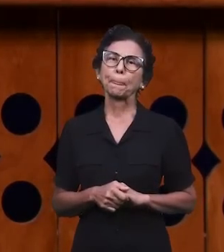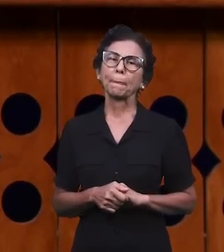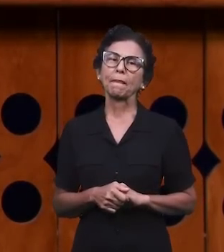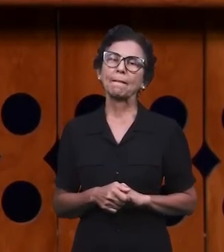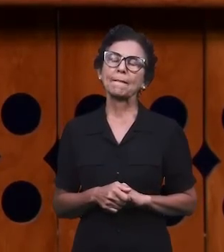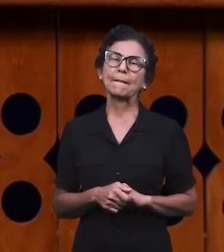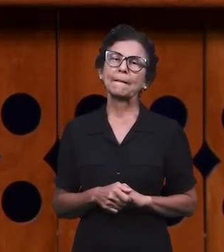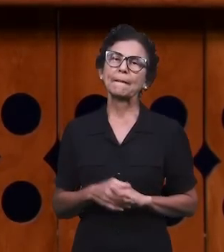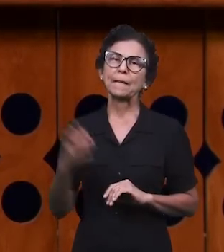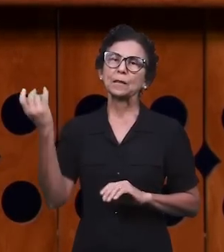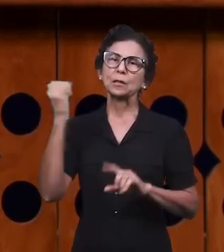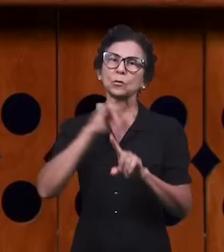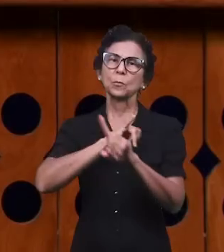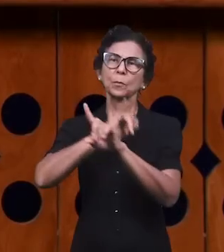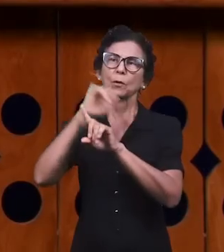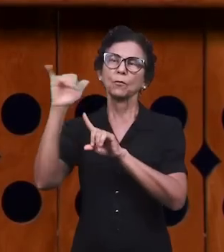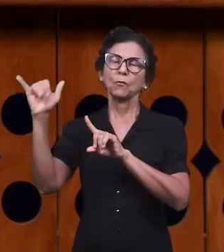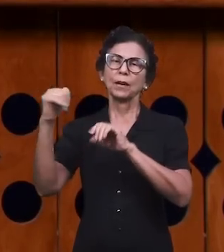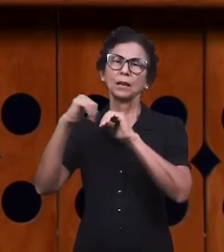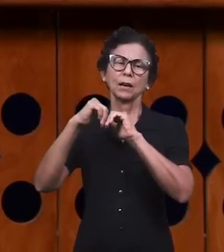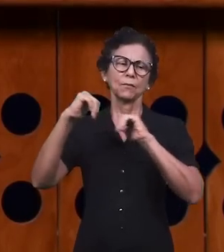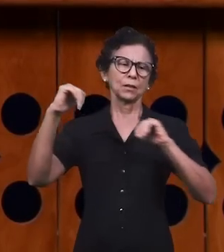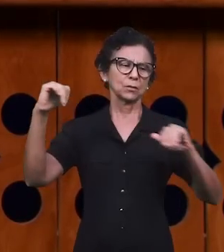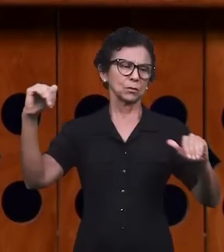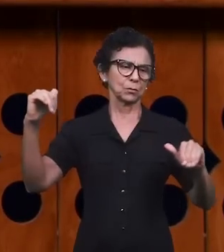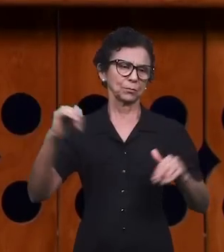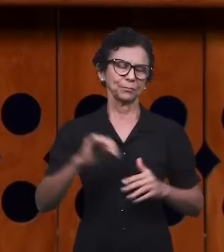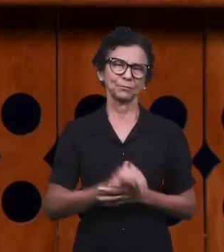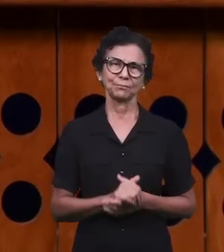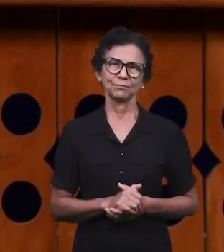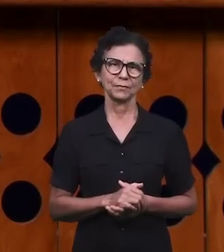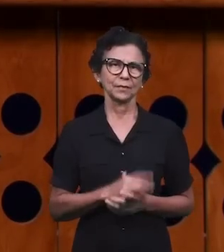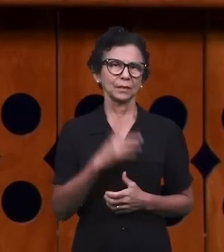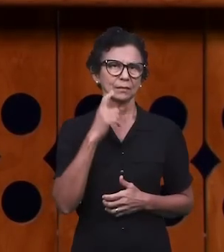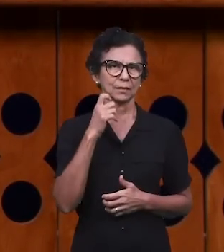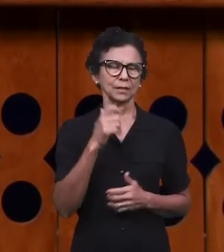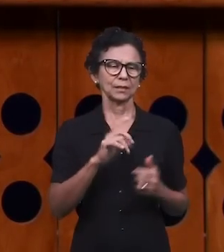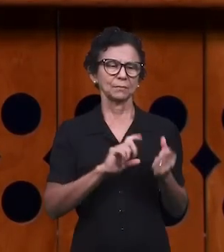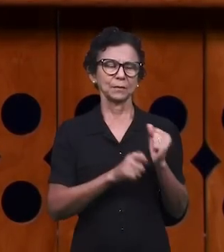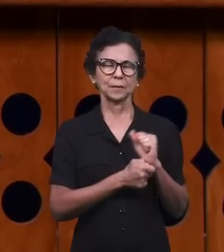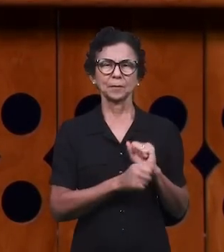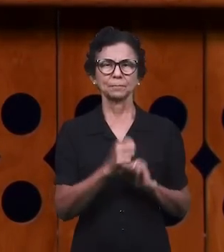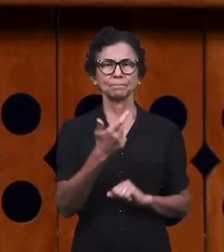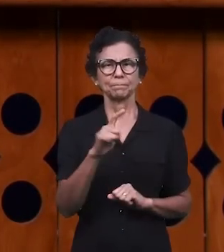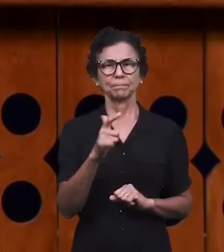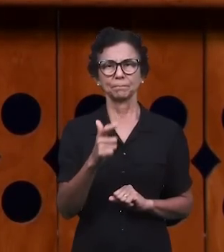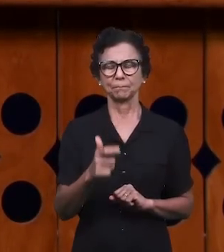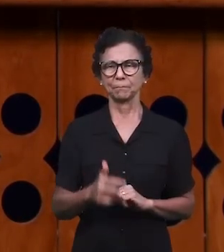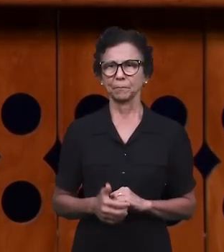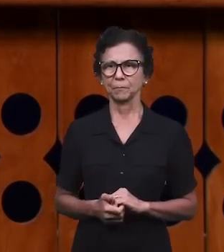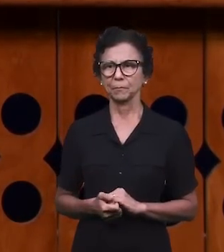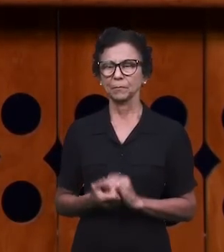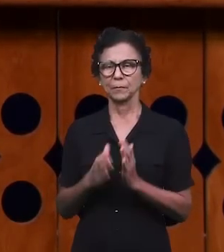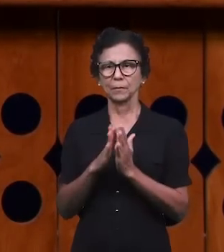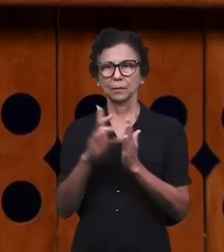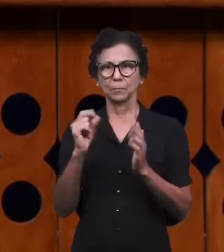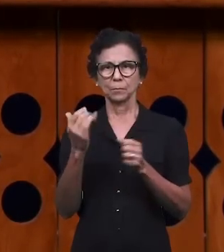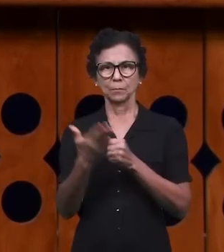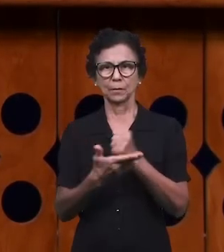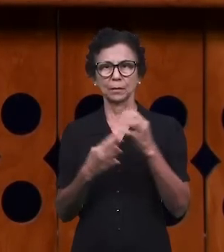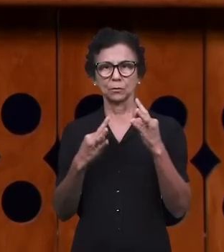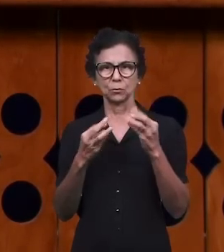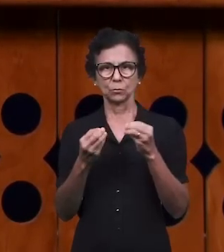conteúdo profético, que não está interessado no mistério. Olha só, a Bíblia é a base de todas as